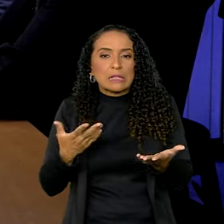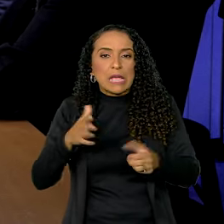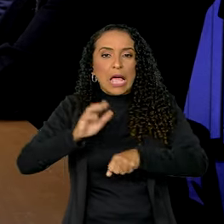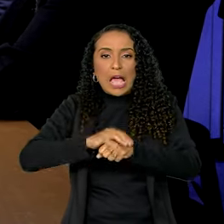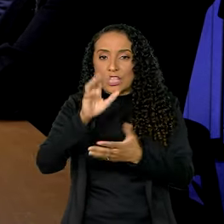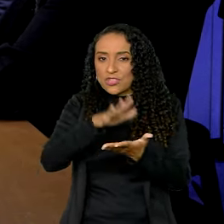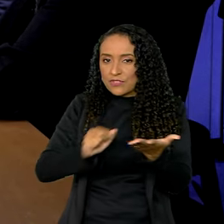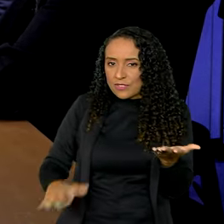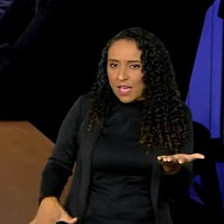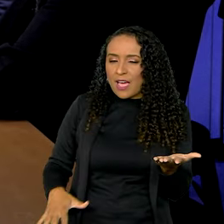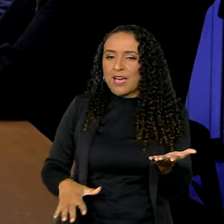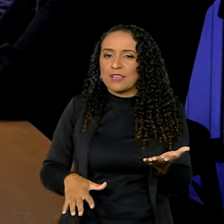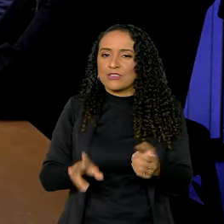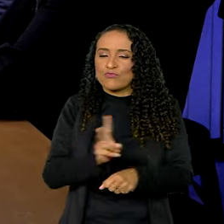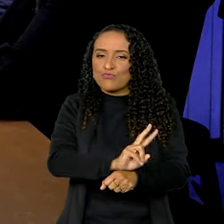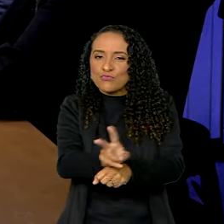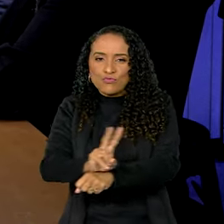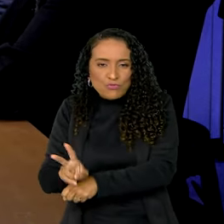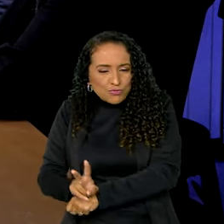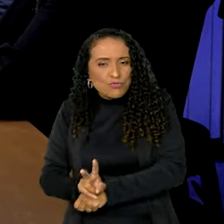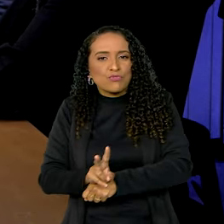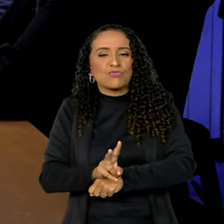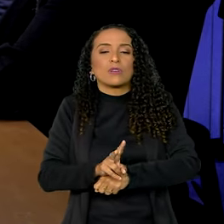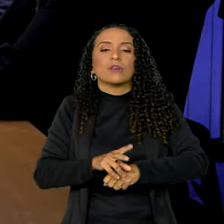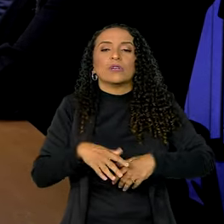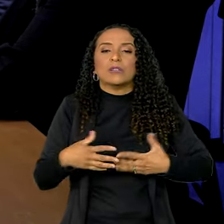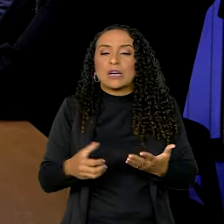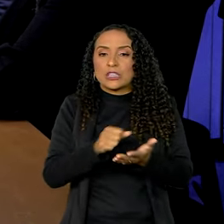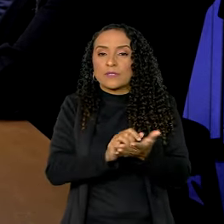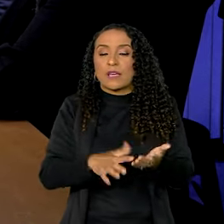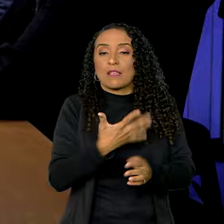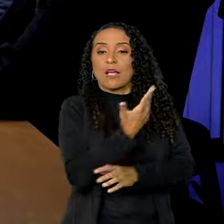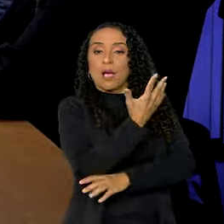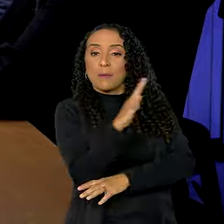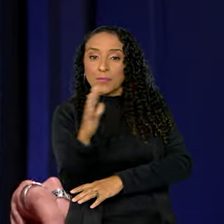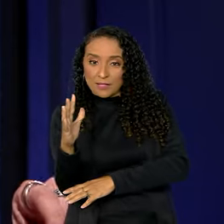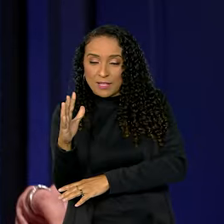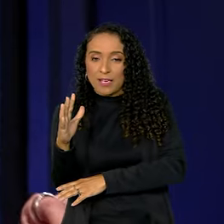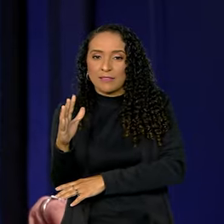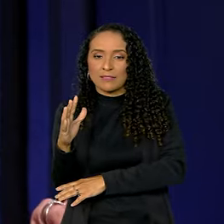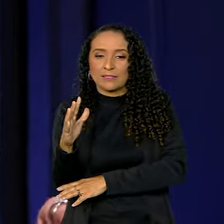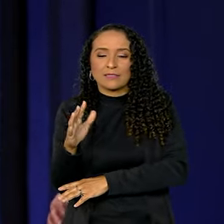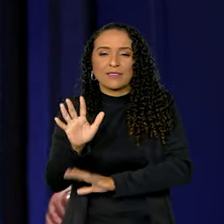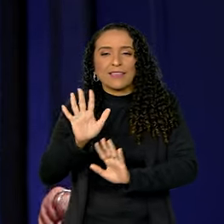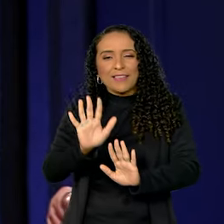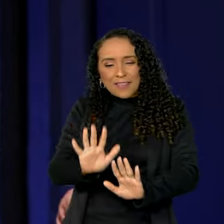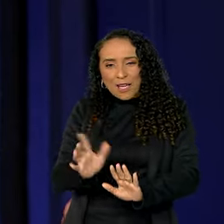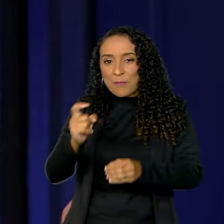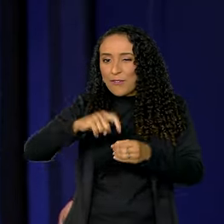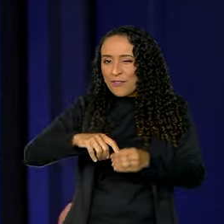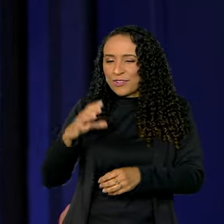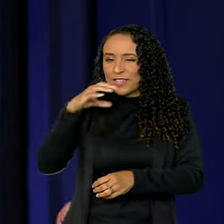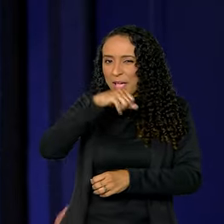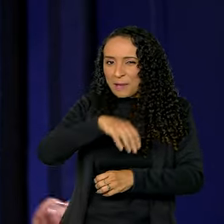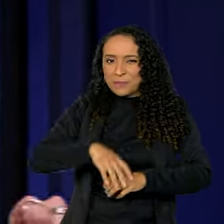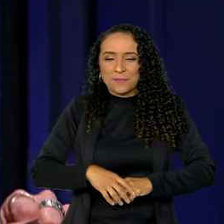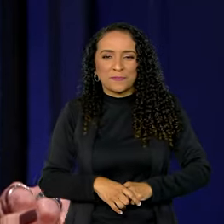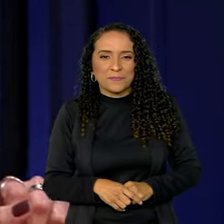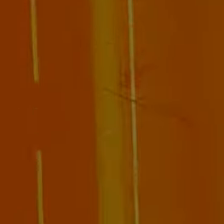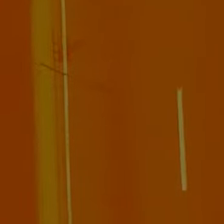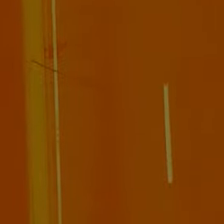Essas atividades de conservação essas atividades ambientais pega uma água que a gente volta